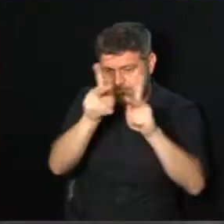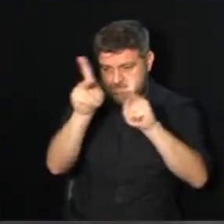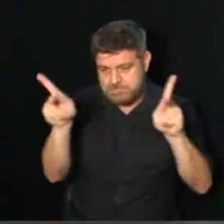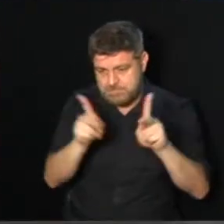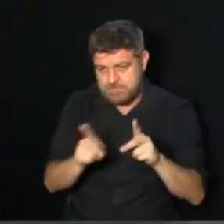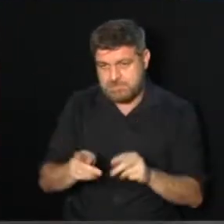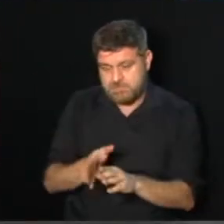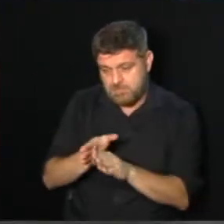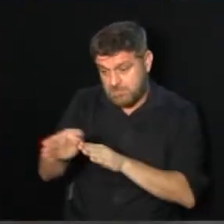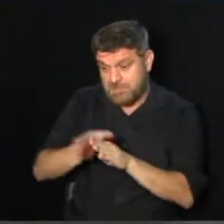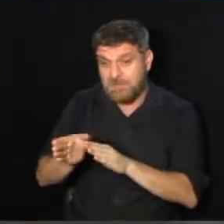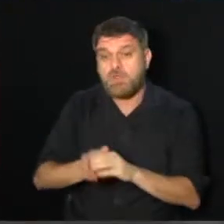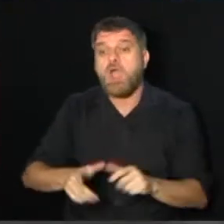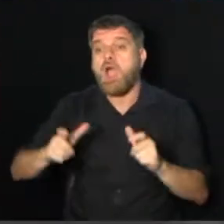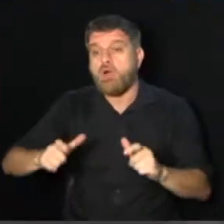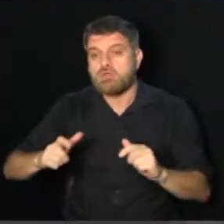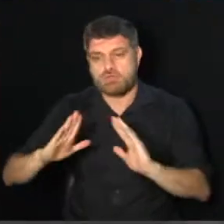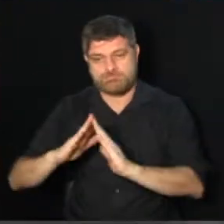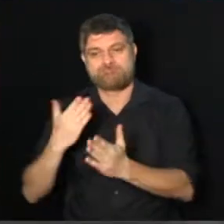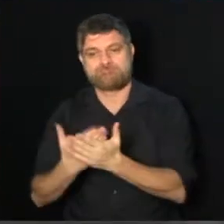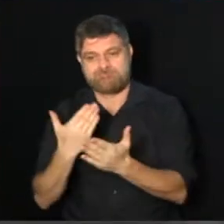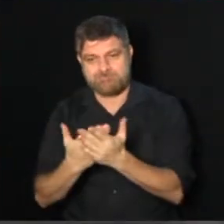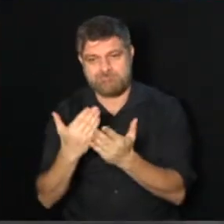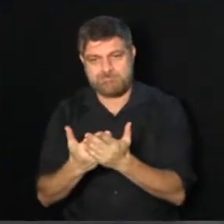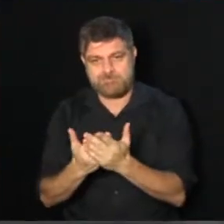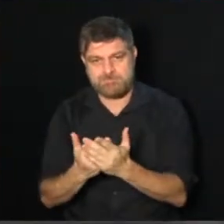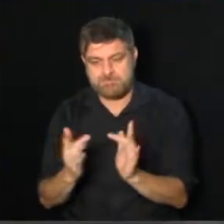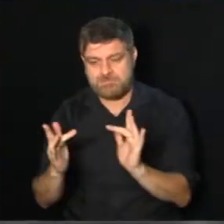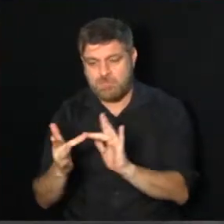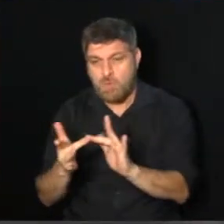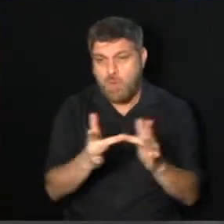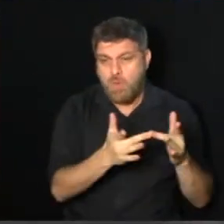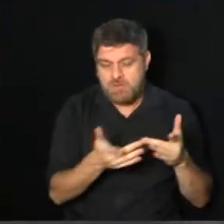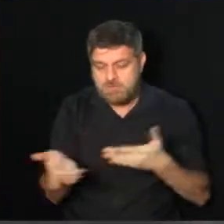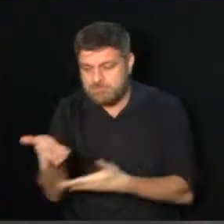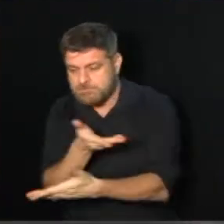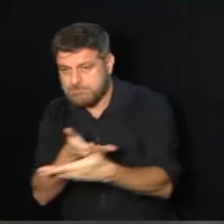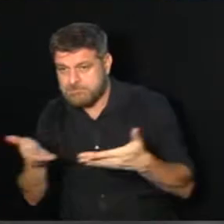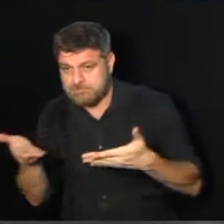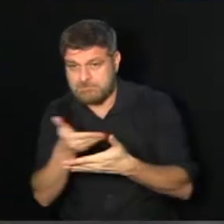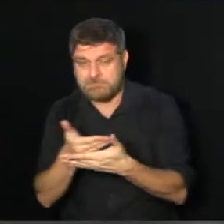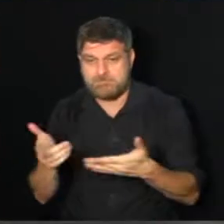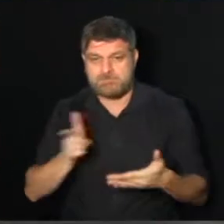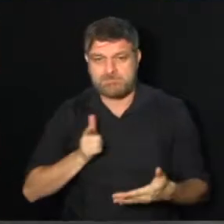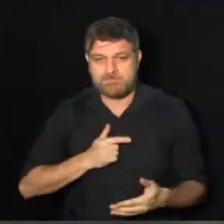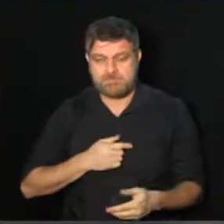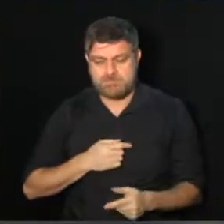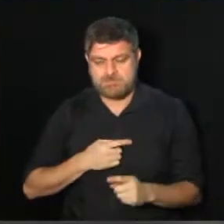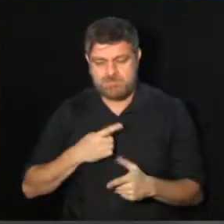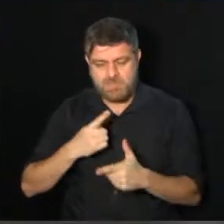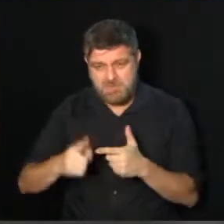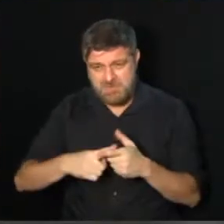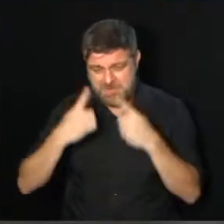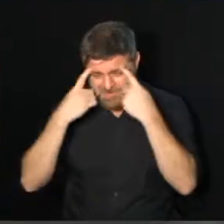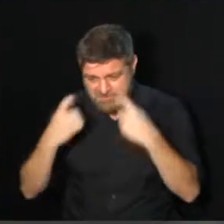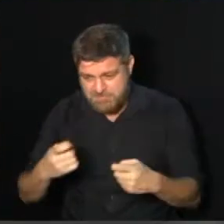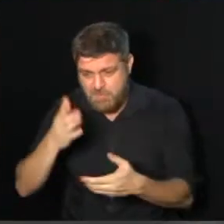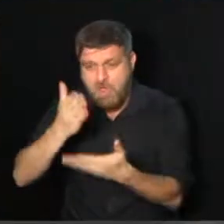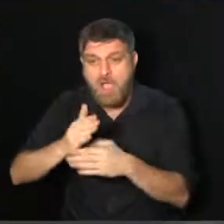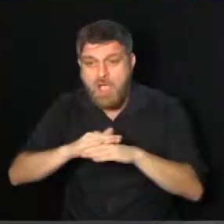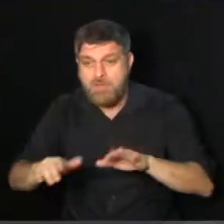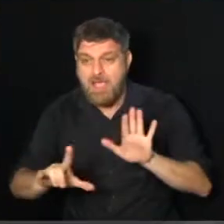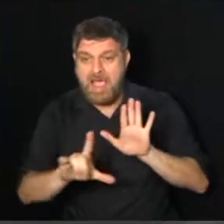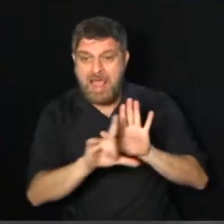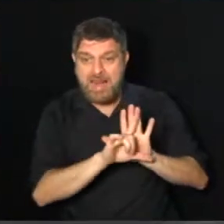escolas, como um princípio de convivência e de solução de conflitos. A lei vem, na verdade,